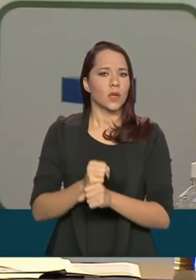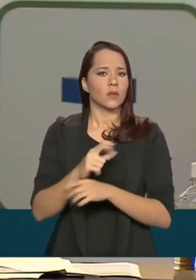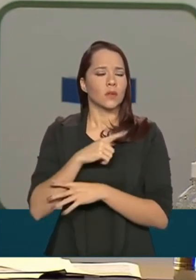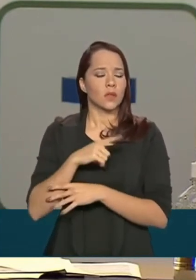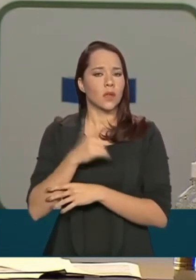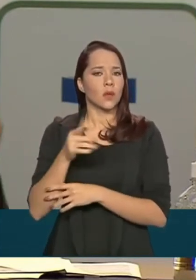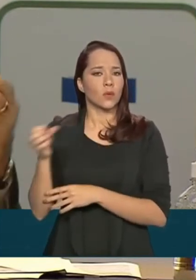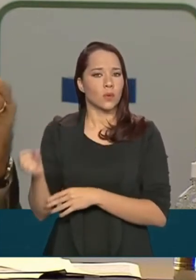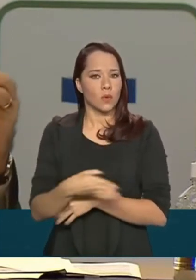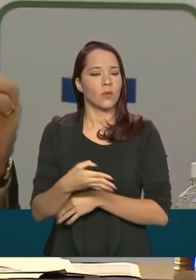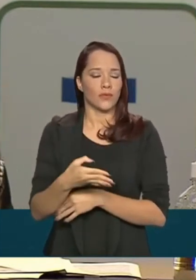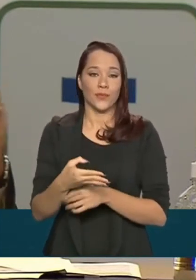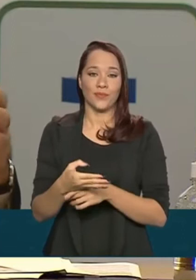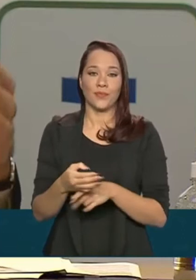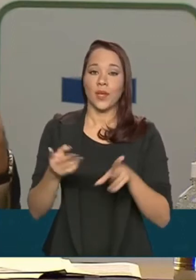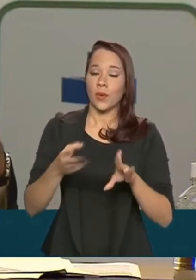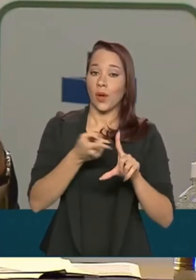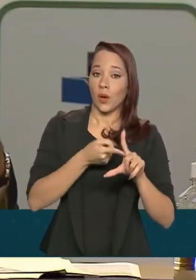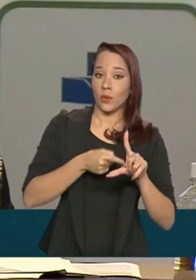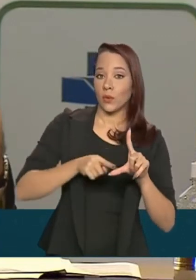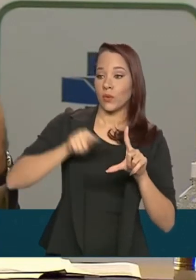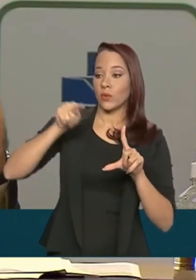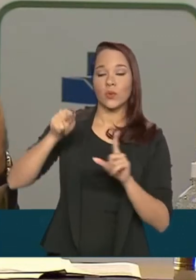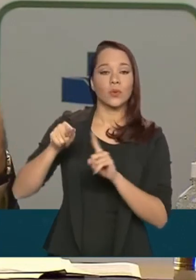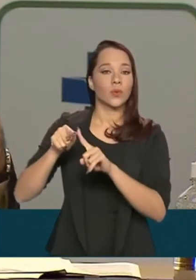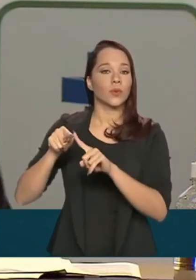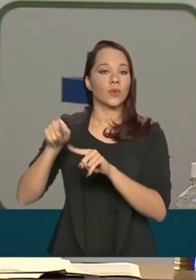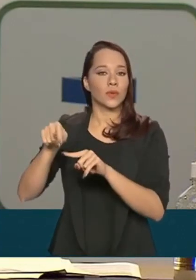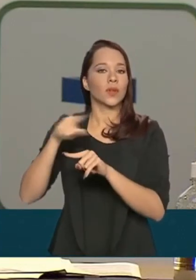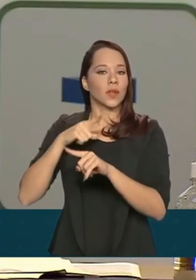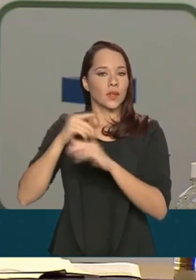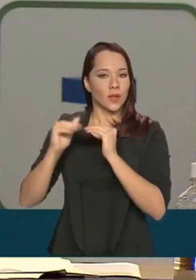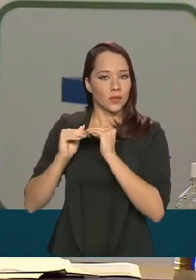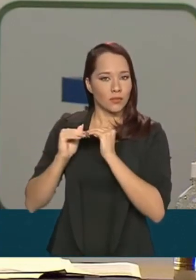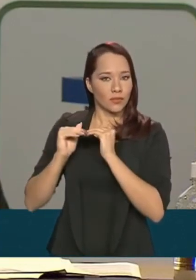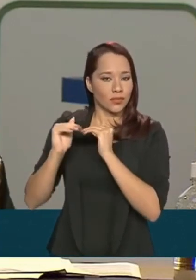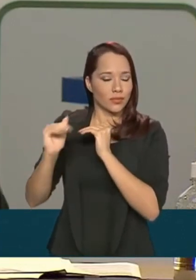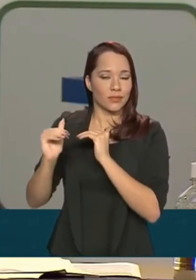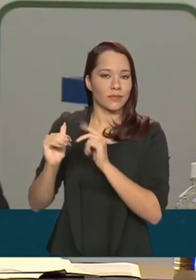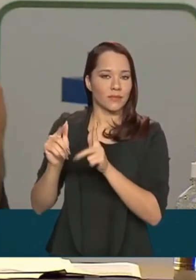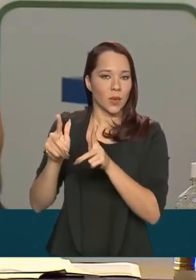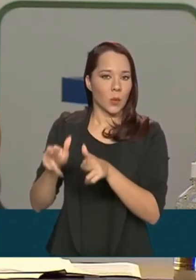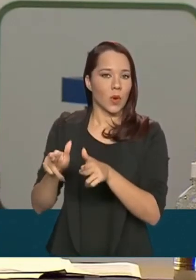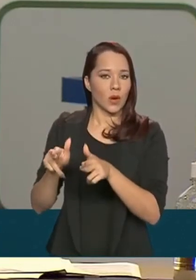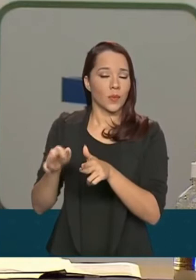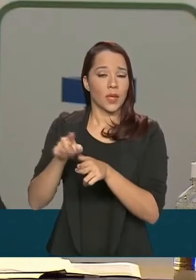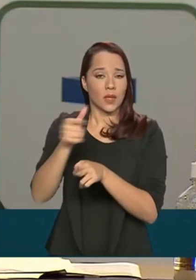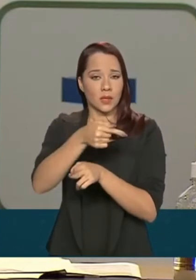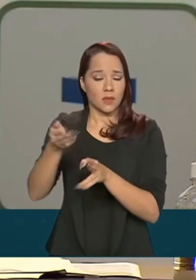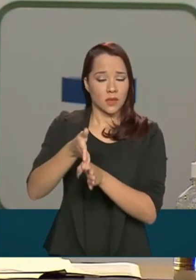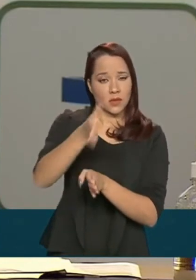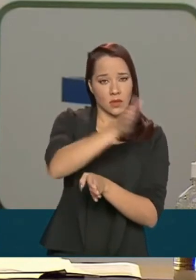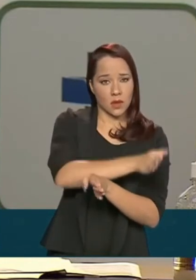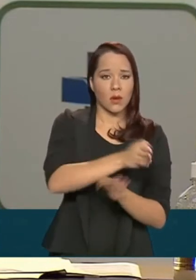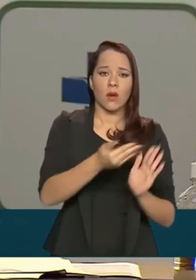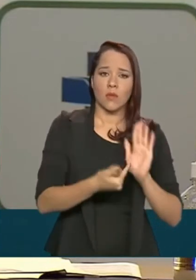uma inovação, embora a curva permaneça com a mesma tendência. Nas semanas anteriores, a gente